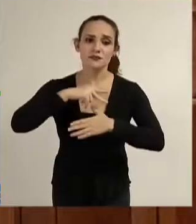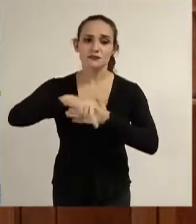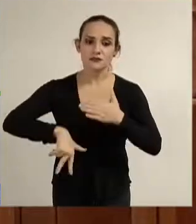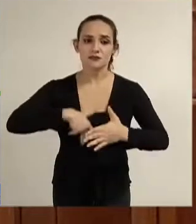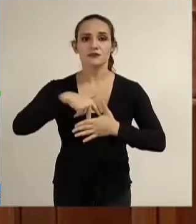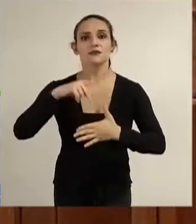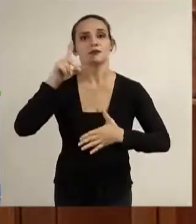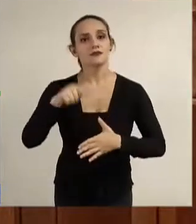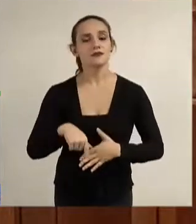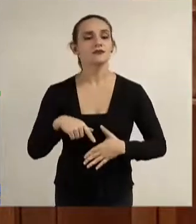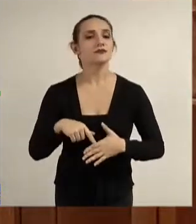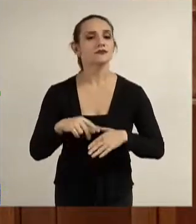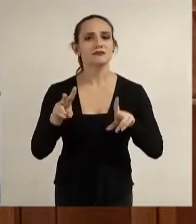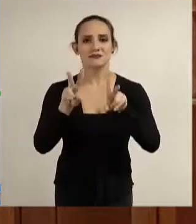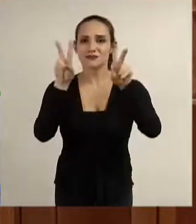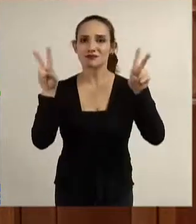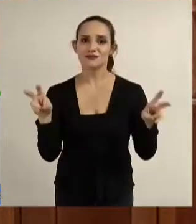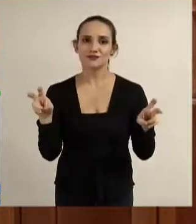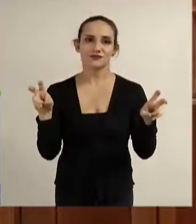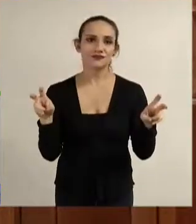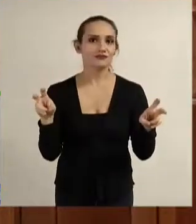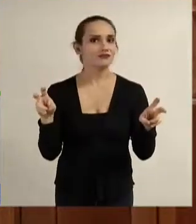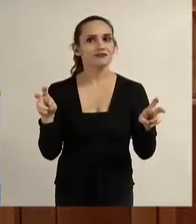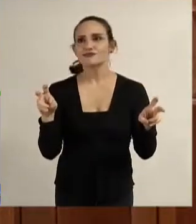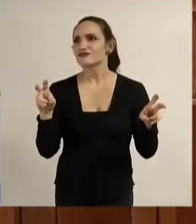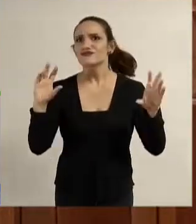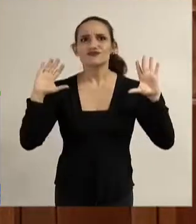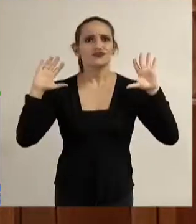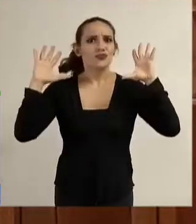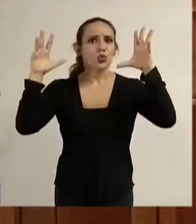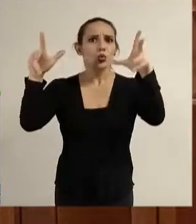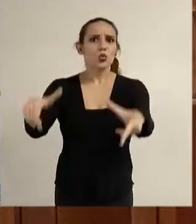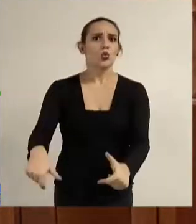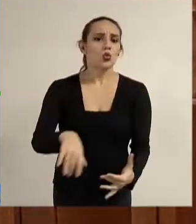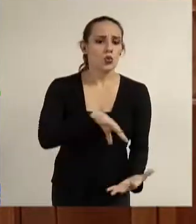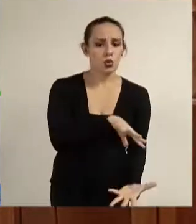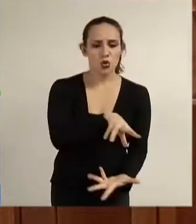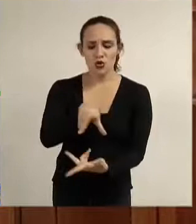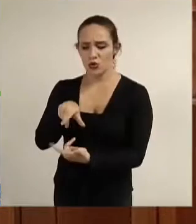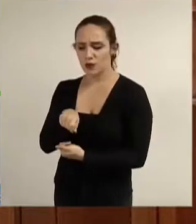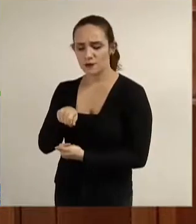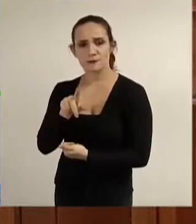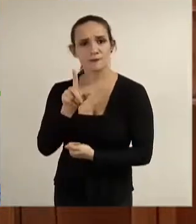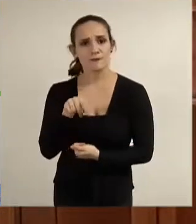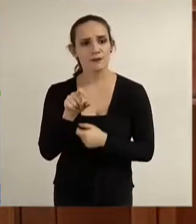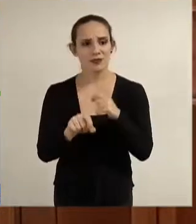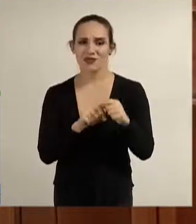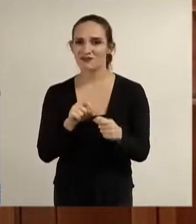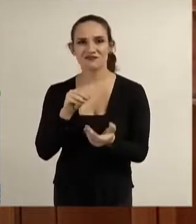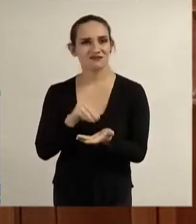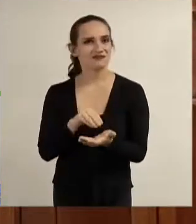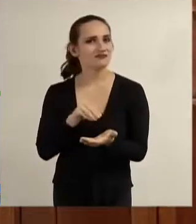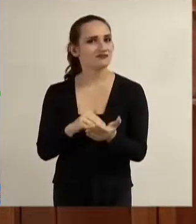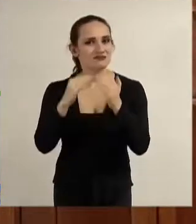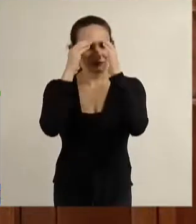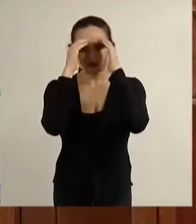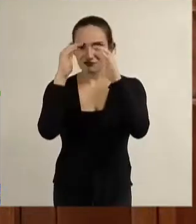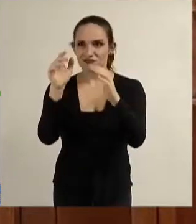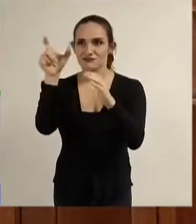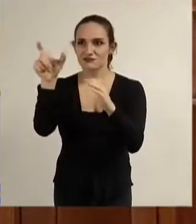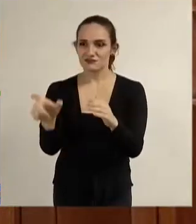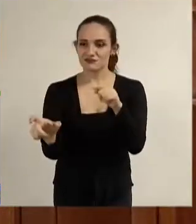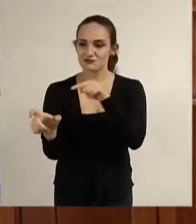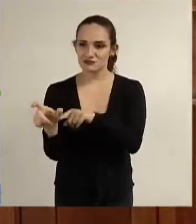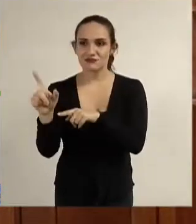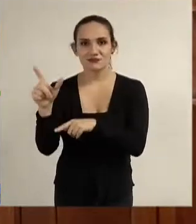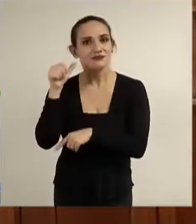tribuna para falar de algo que se tornou um fenômeno mundial, que é a falta do respeito àquela que é a